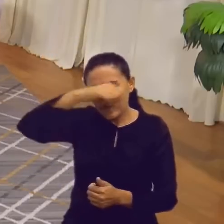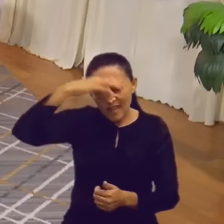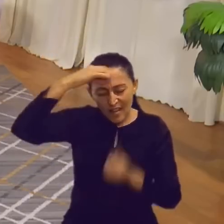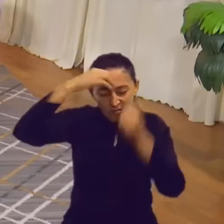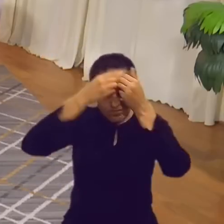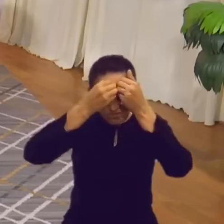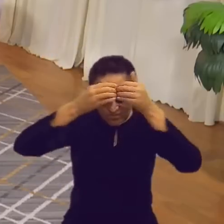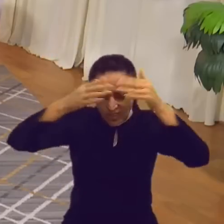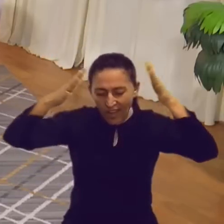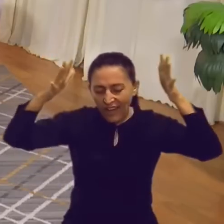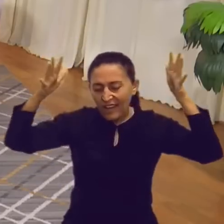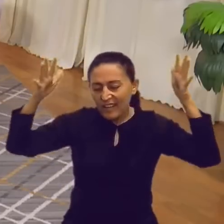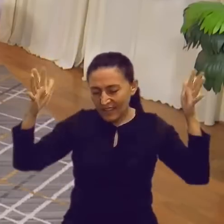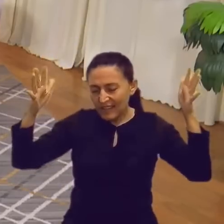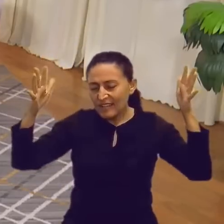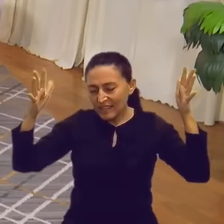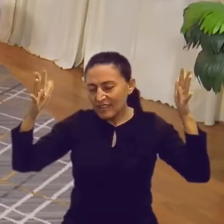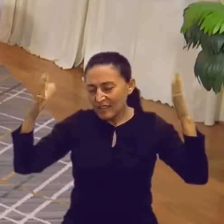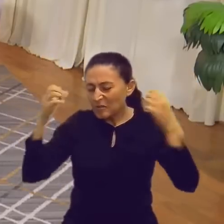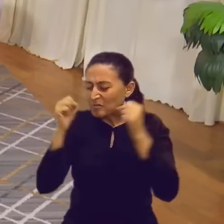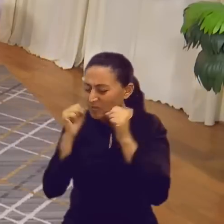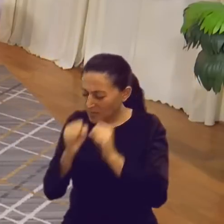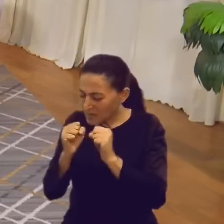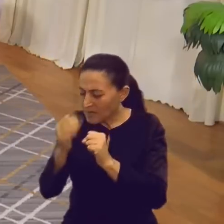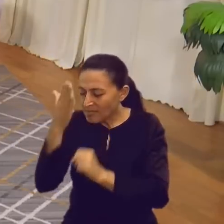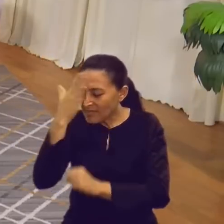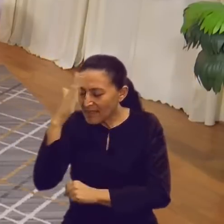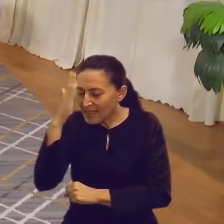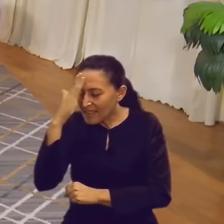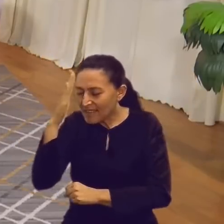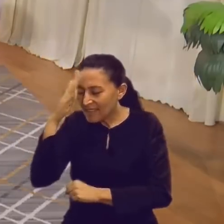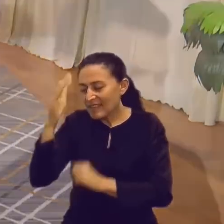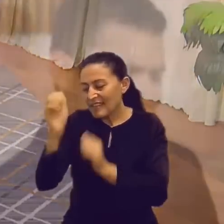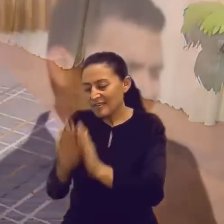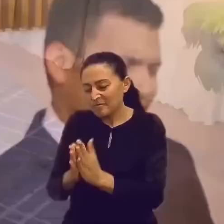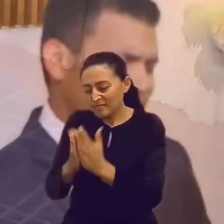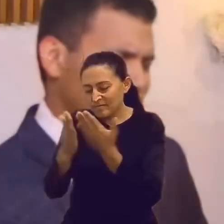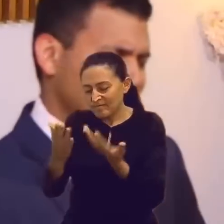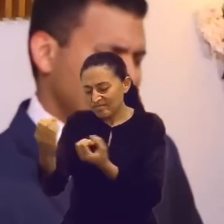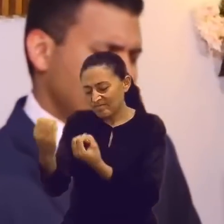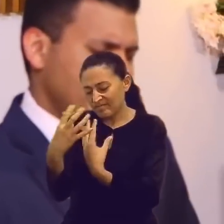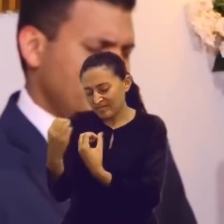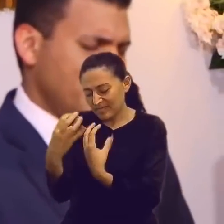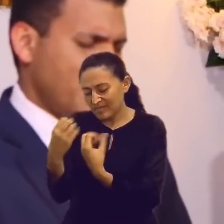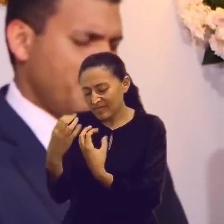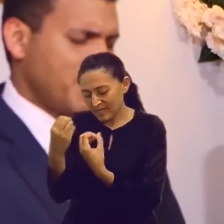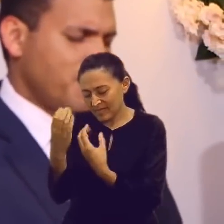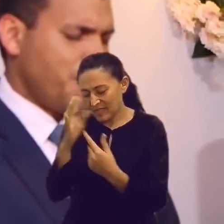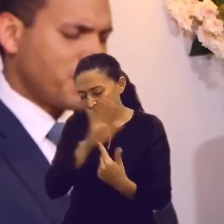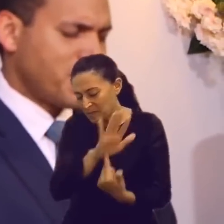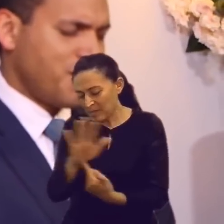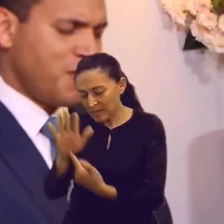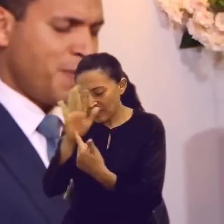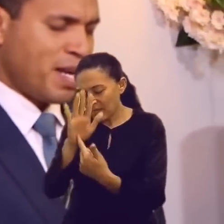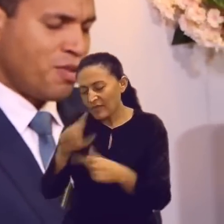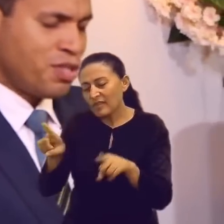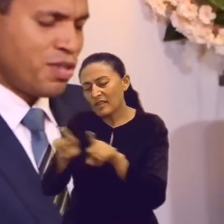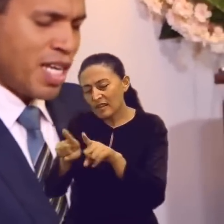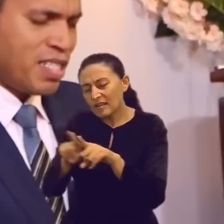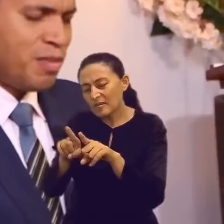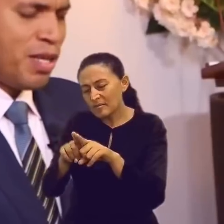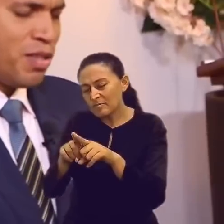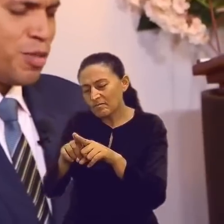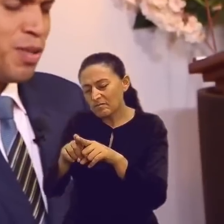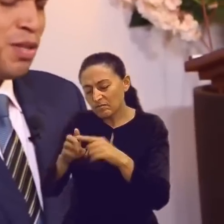mentes de forma que possamos compreender a mensagem que será apresentada e que a mesma possa servir para o